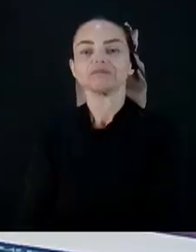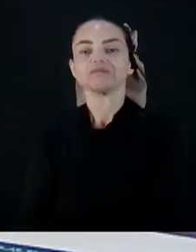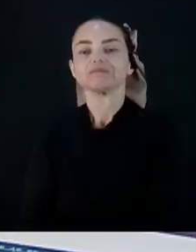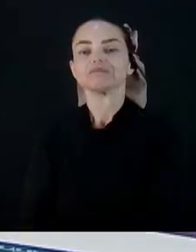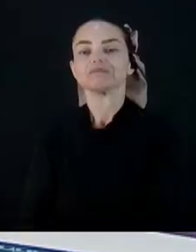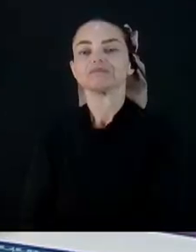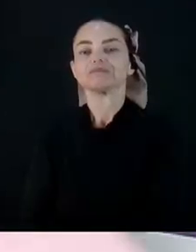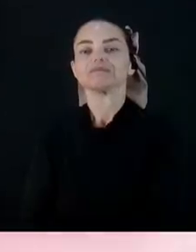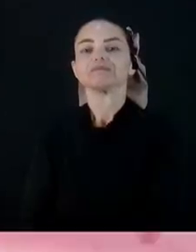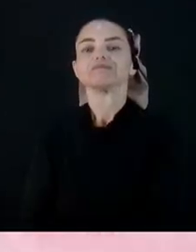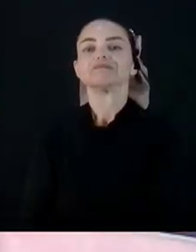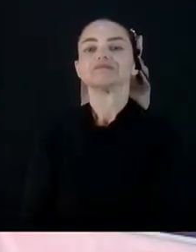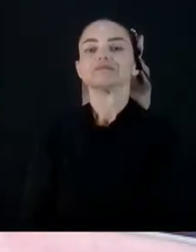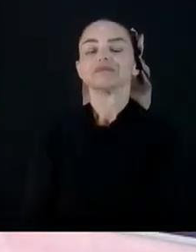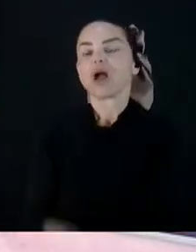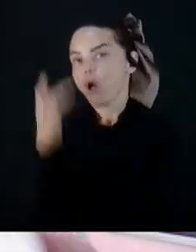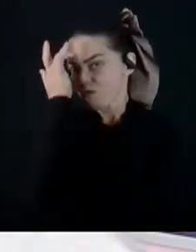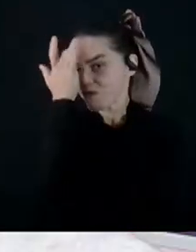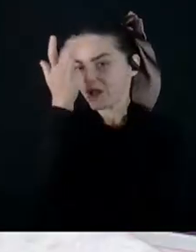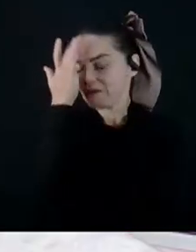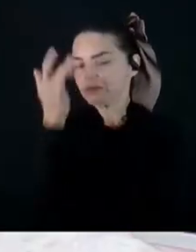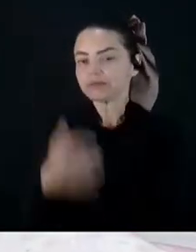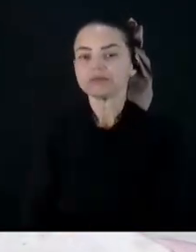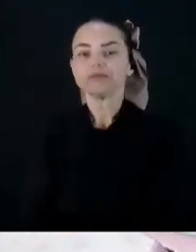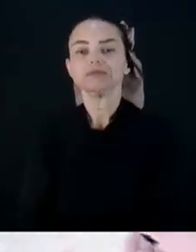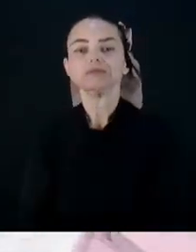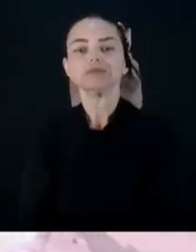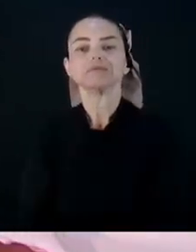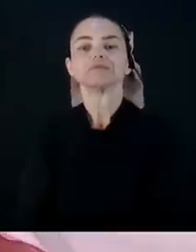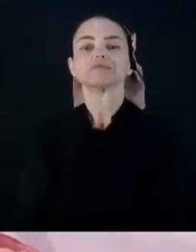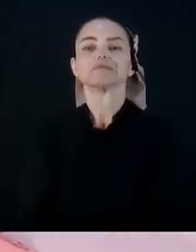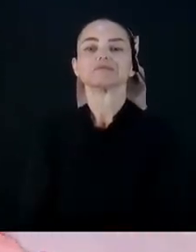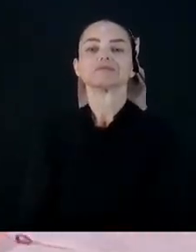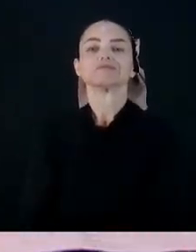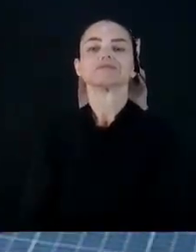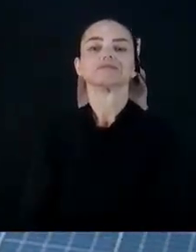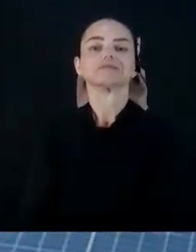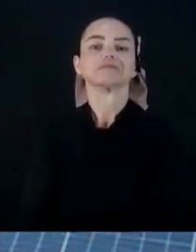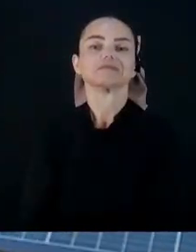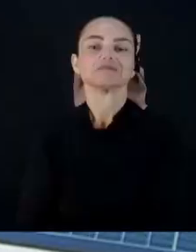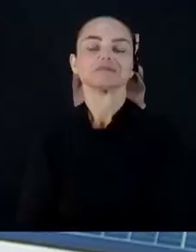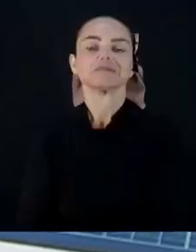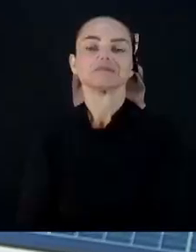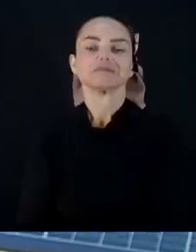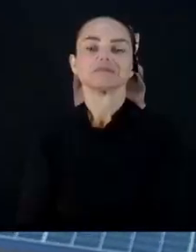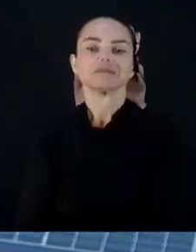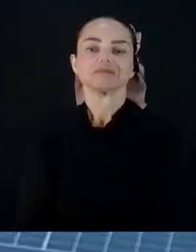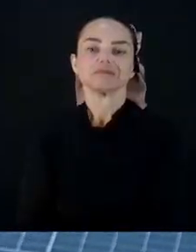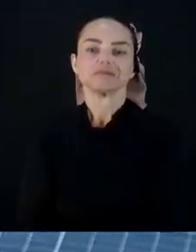Isso. Limpo tudo fechadinho. Tudo fechadinho.